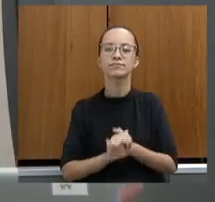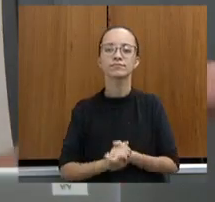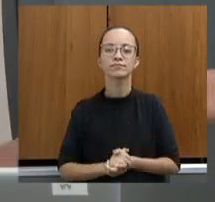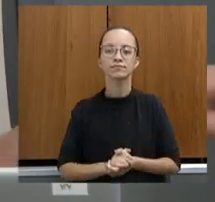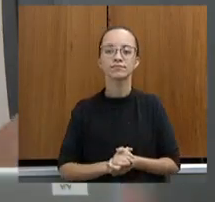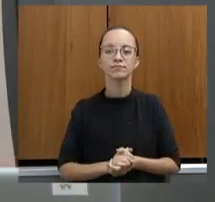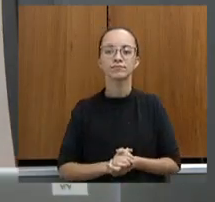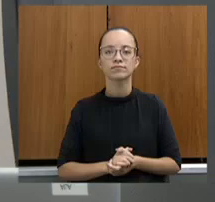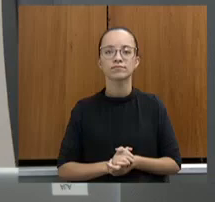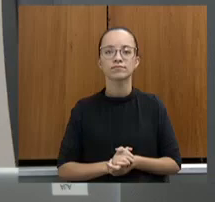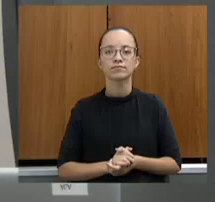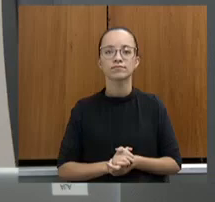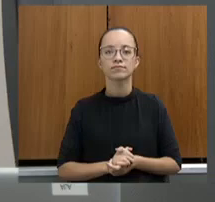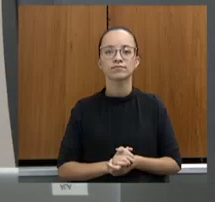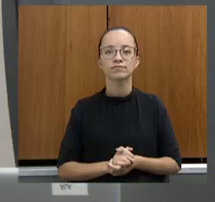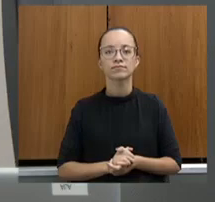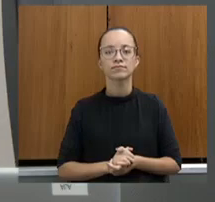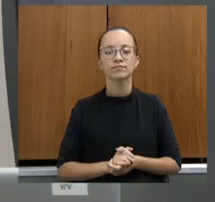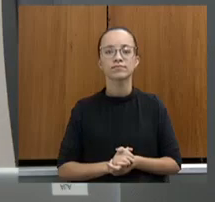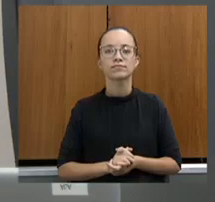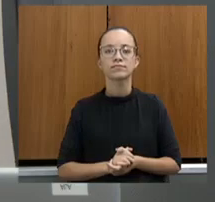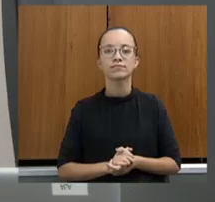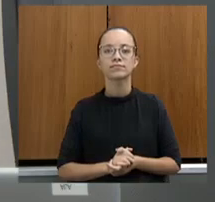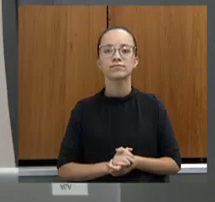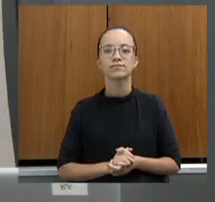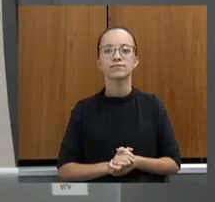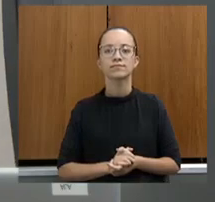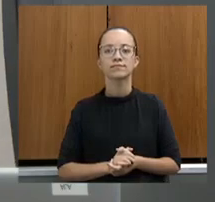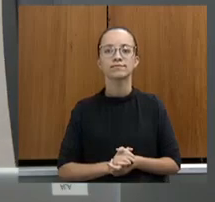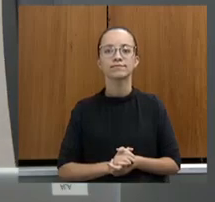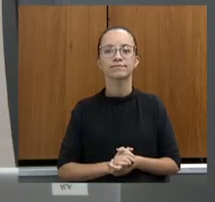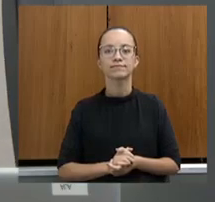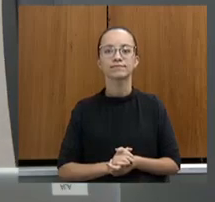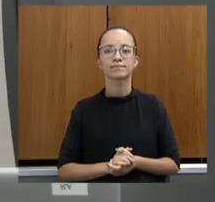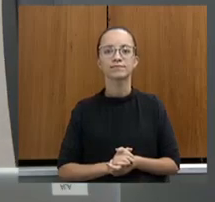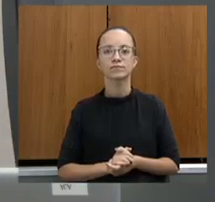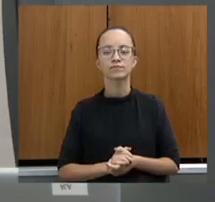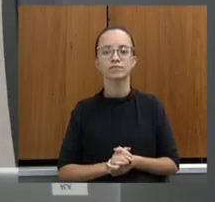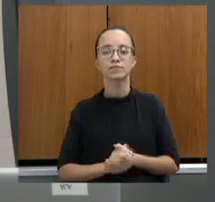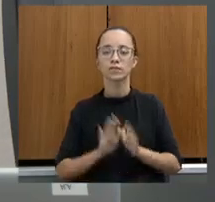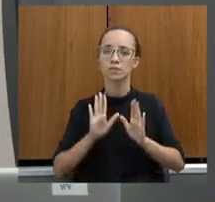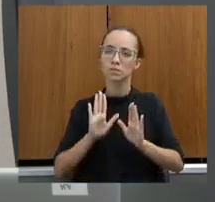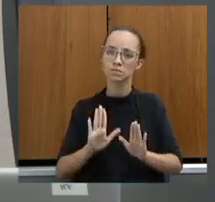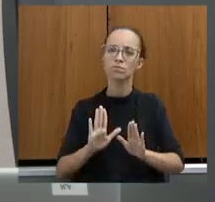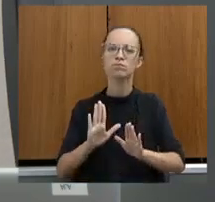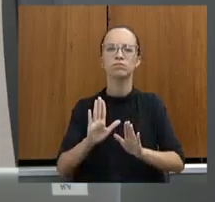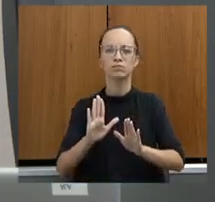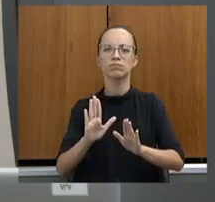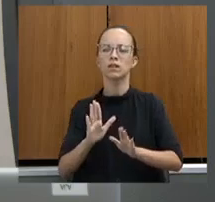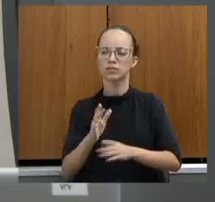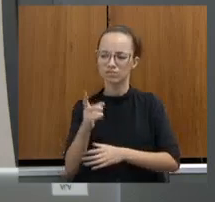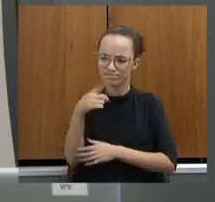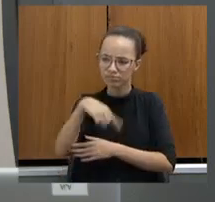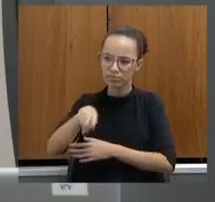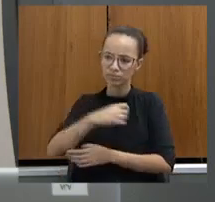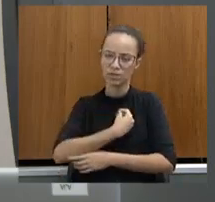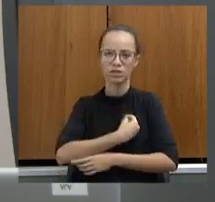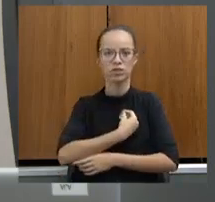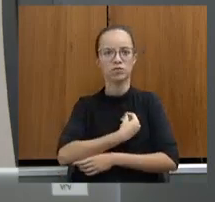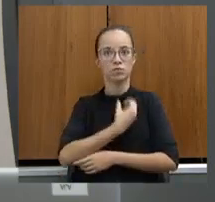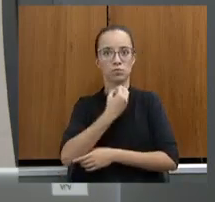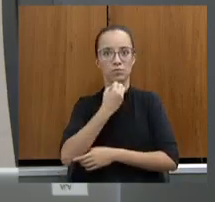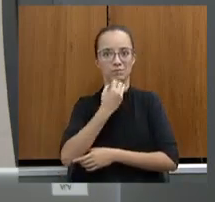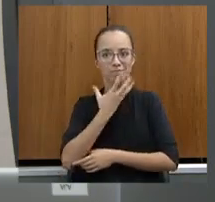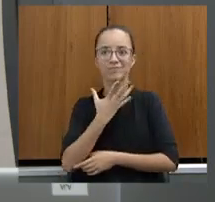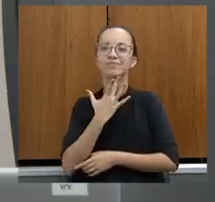falou aqui baixinho aqui não mas vieram de muito bom grado e assim foi